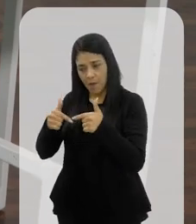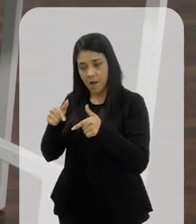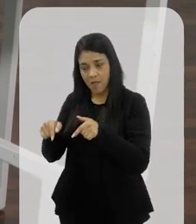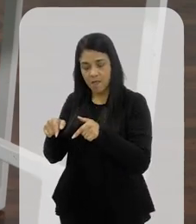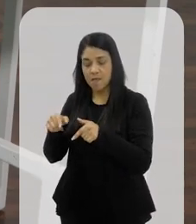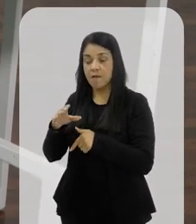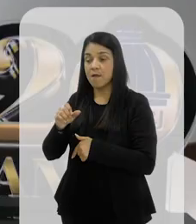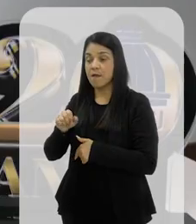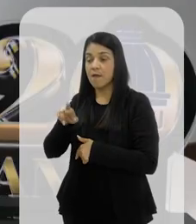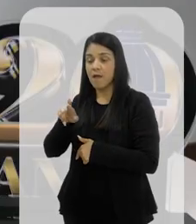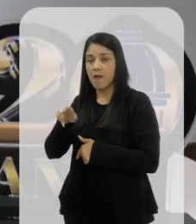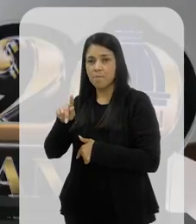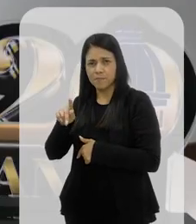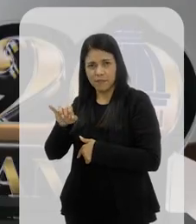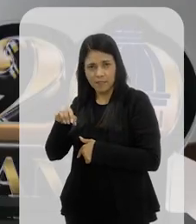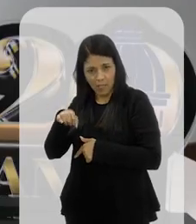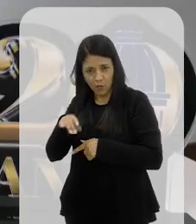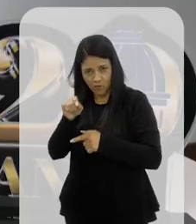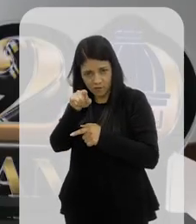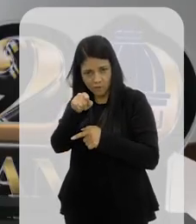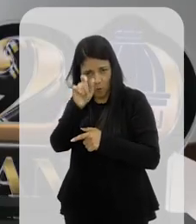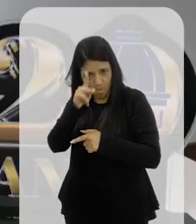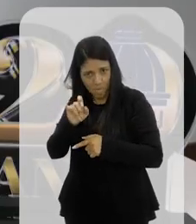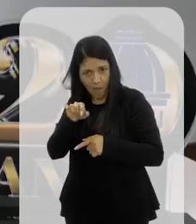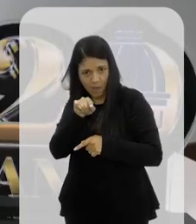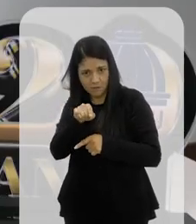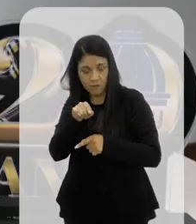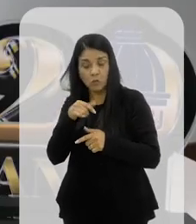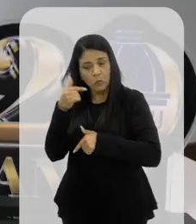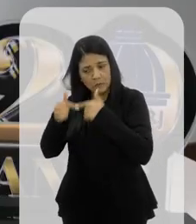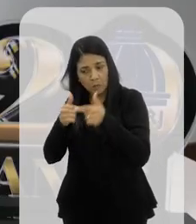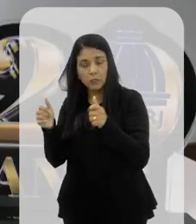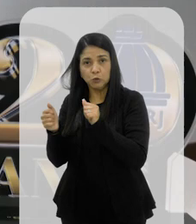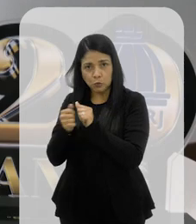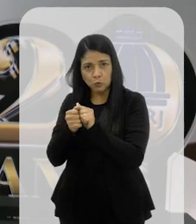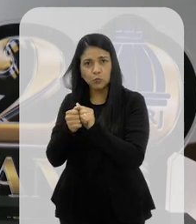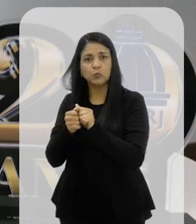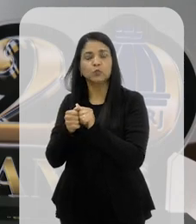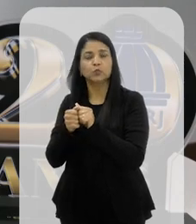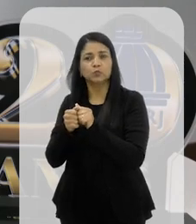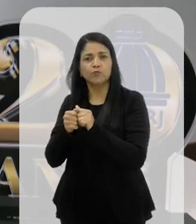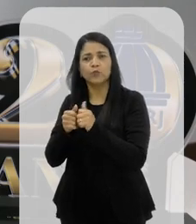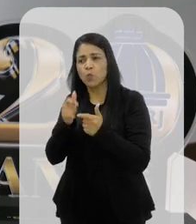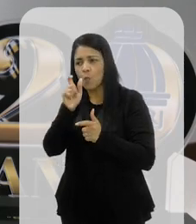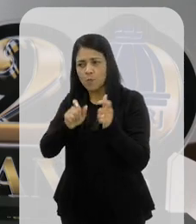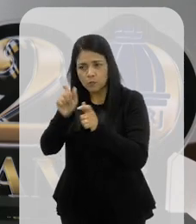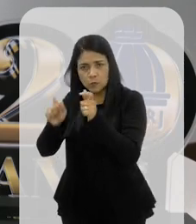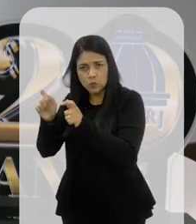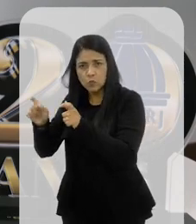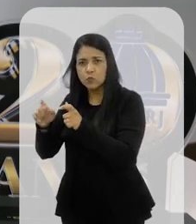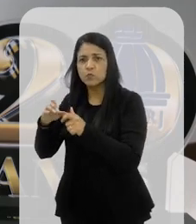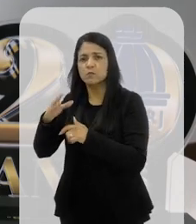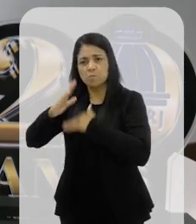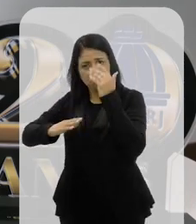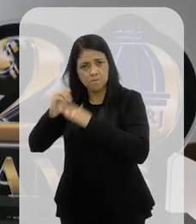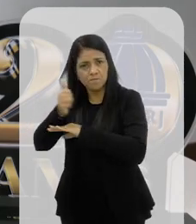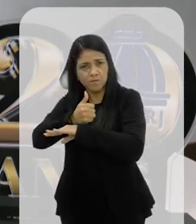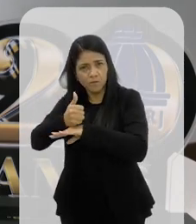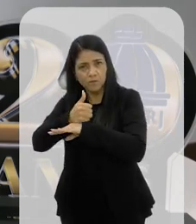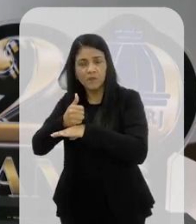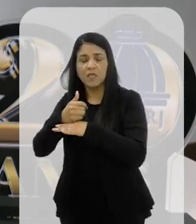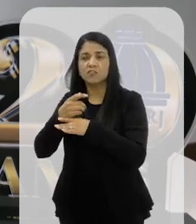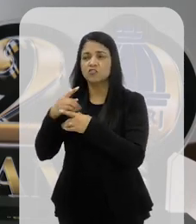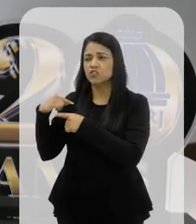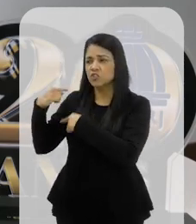você falou em Carpintaria de seu pai eu trabalhei com grandes carpinteiros marcineiros que eram que vinham de uma de uma uma